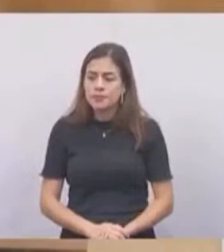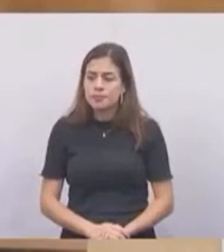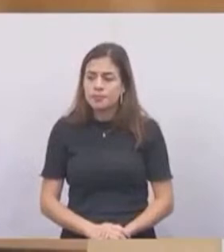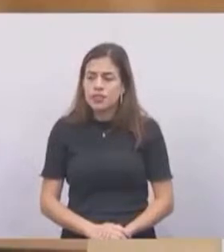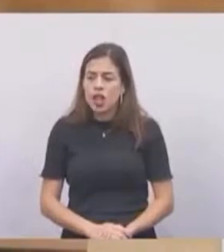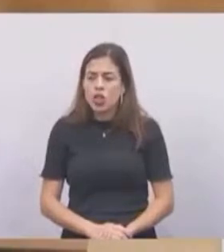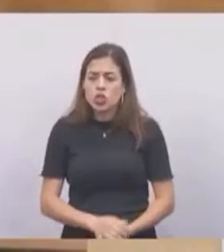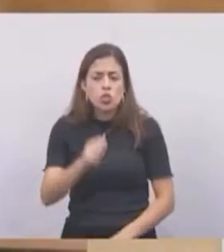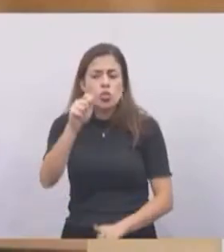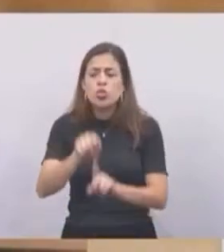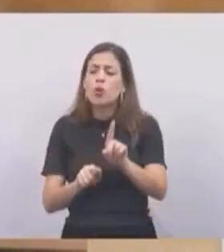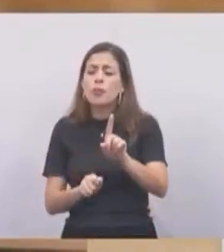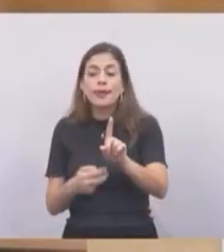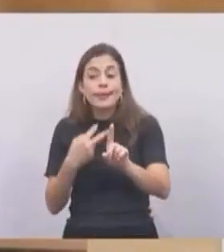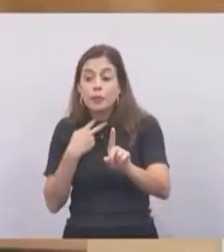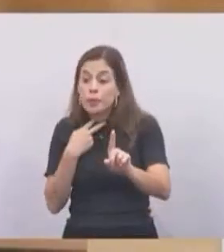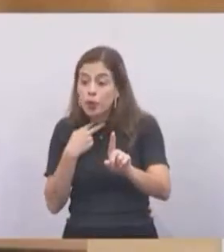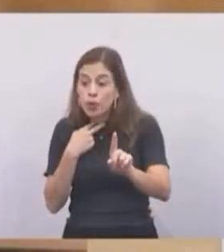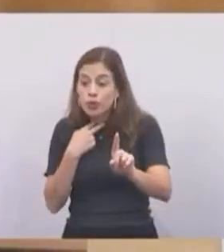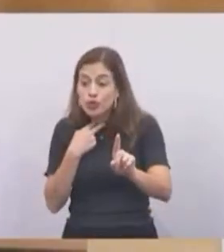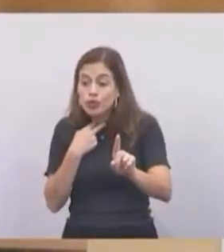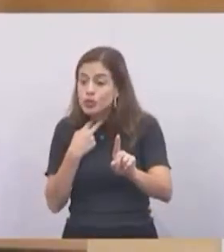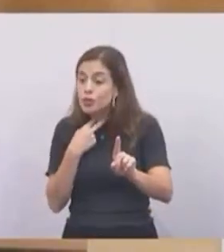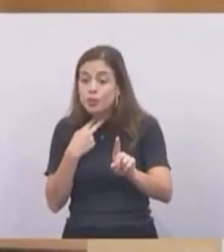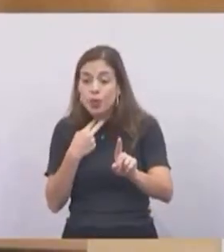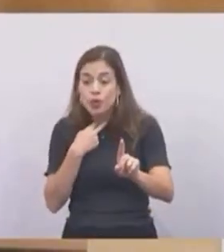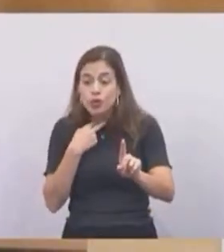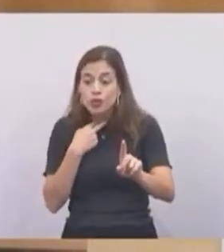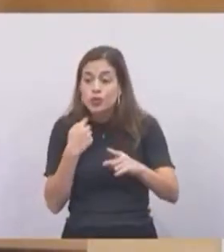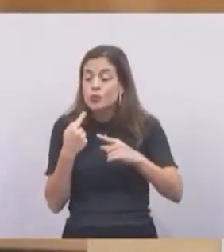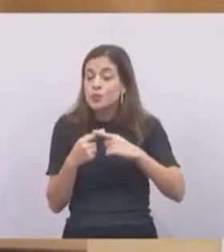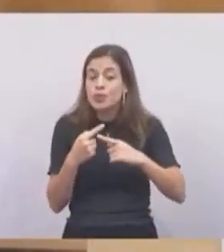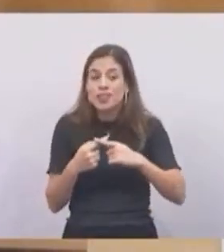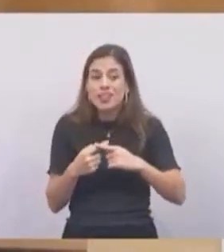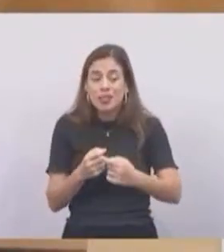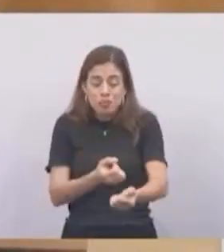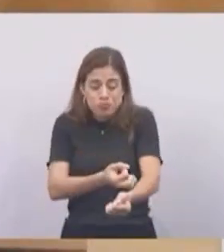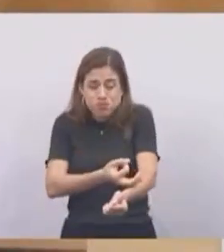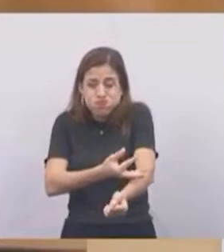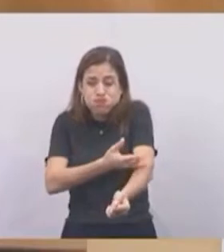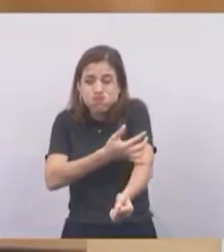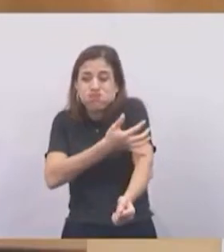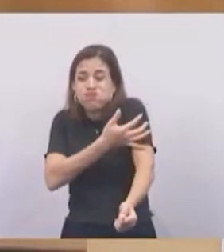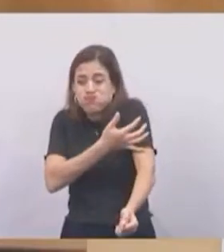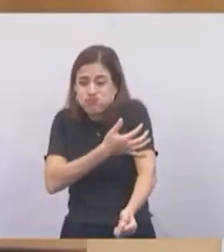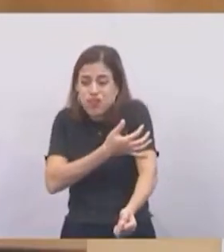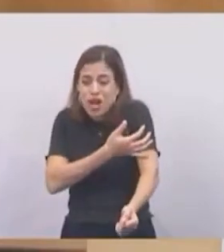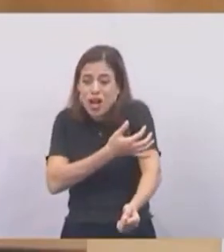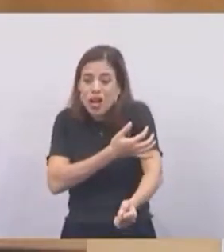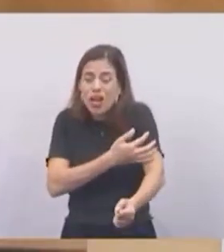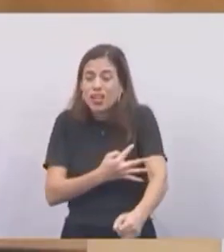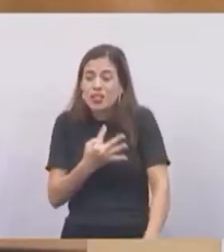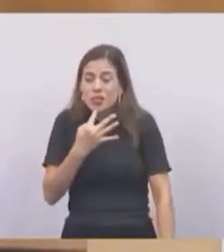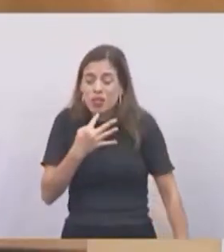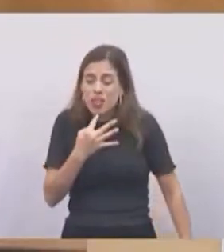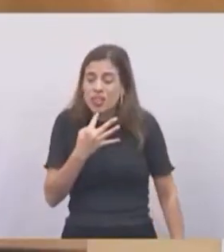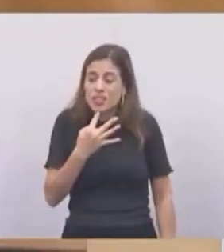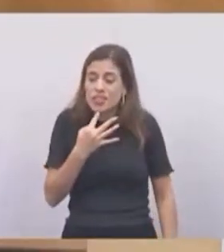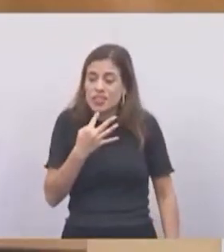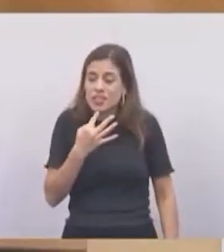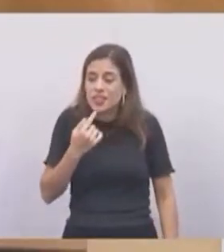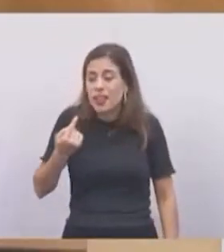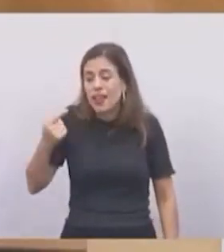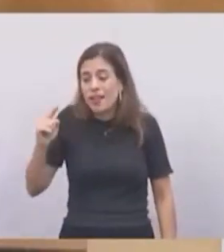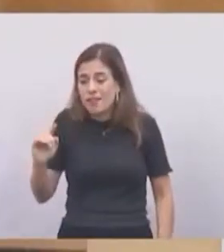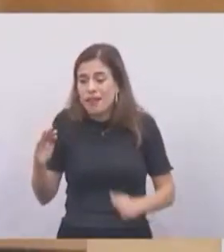indiscriminadamente todo mês. E não pode. É uma bomba de hormônio que está aplicando nesse animal por falta de conhecimento. Porque vai na casa